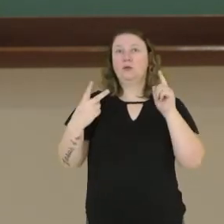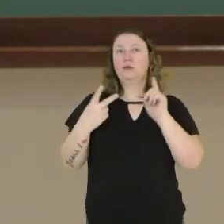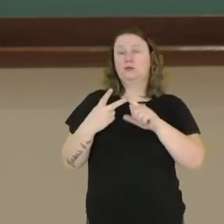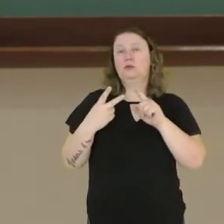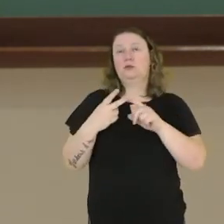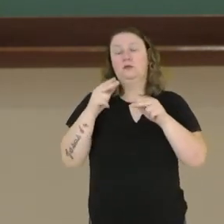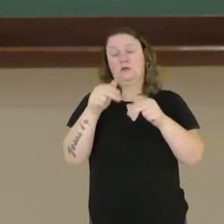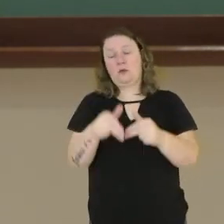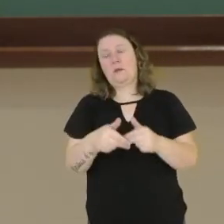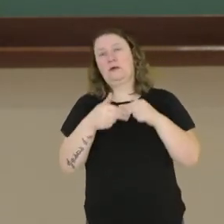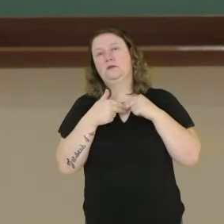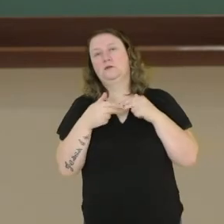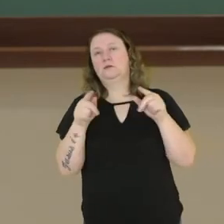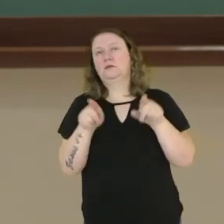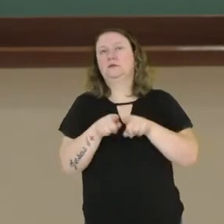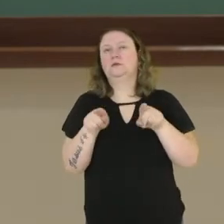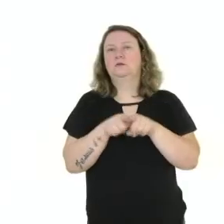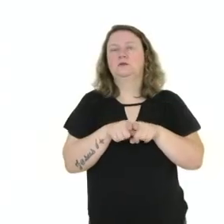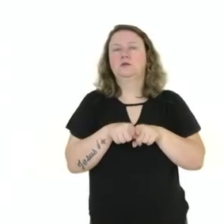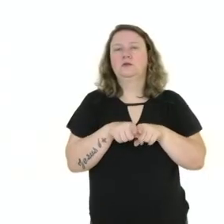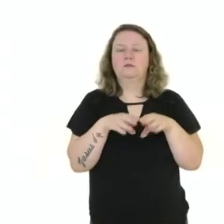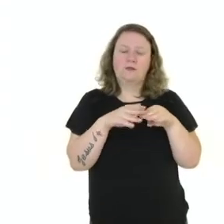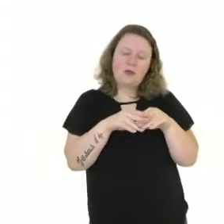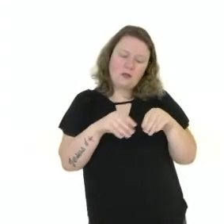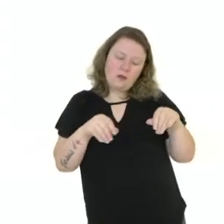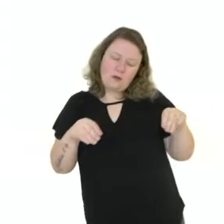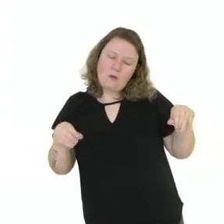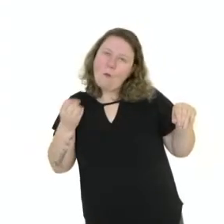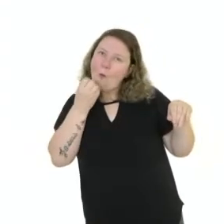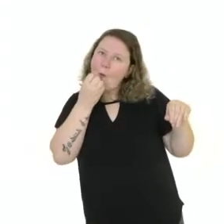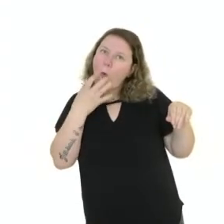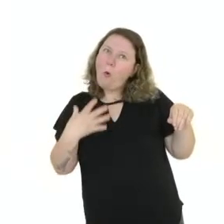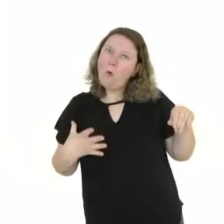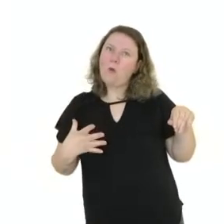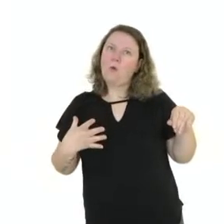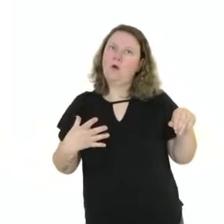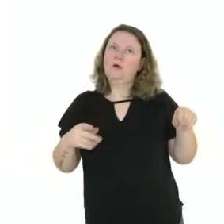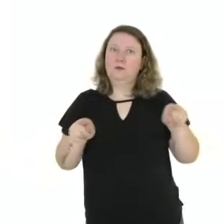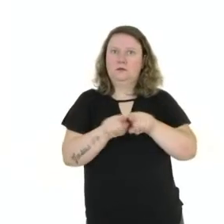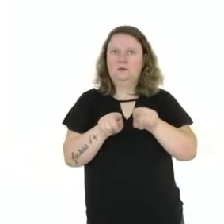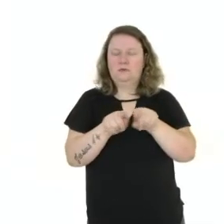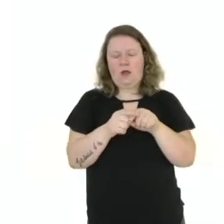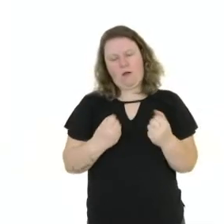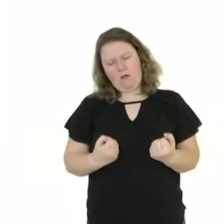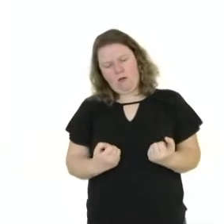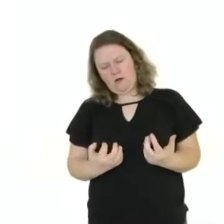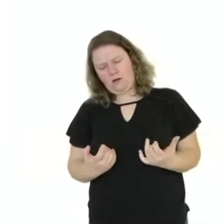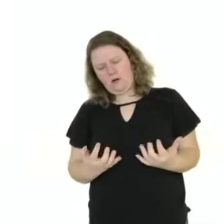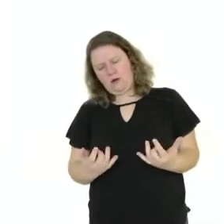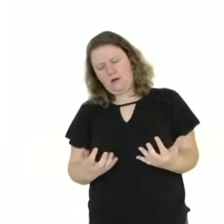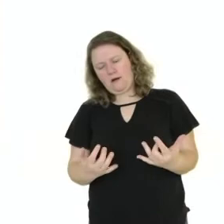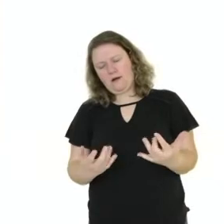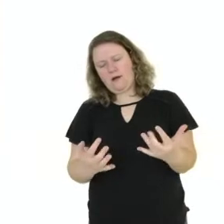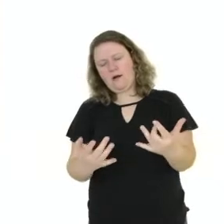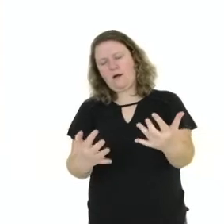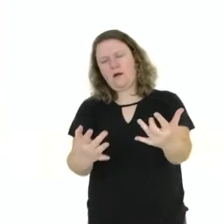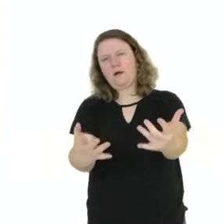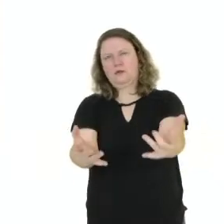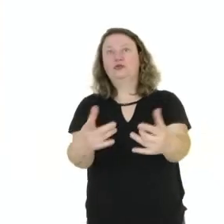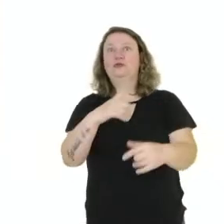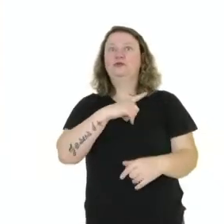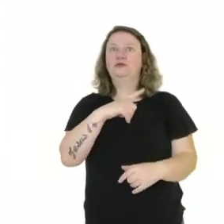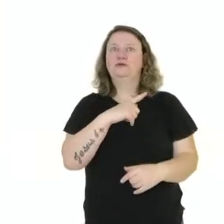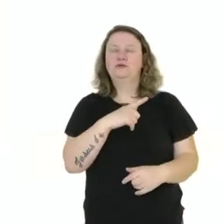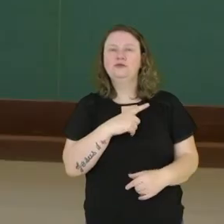motivo importante eram as questões das terras férteis e das pastagens. Né? Essas são, claro, regiões onde também já